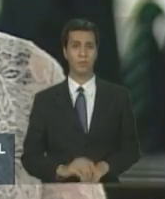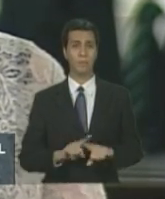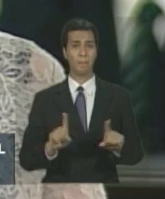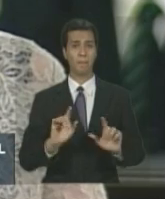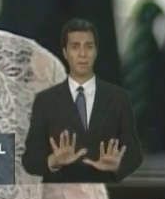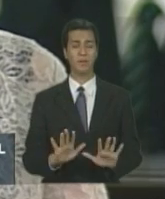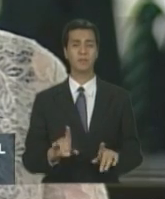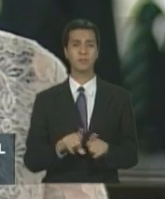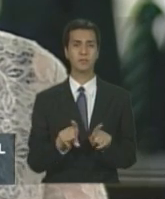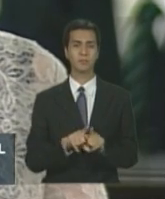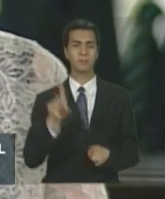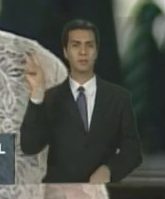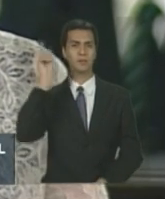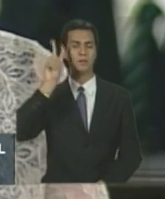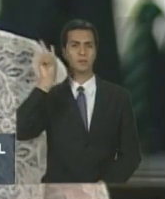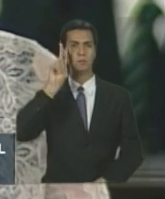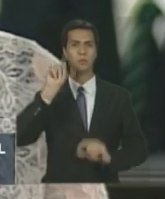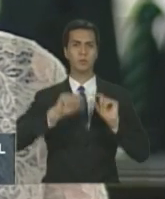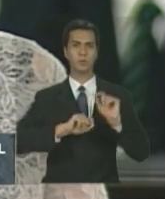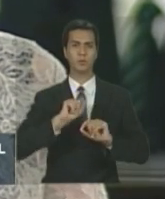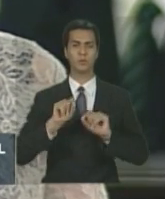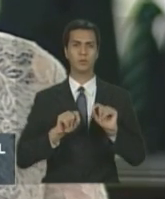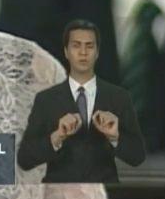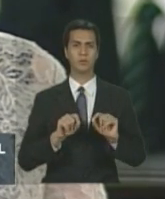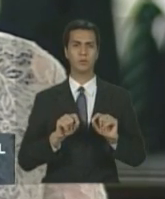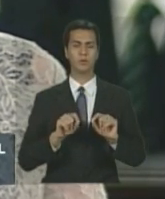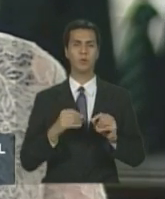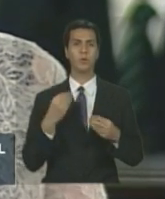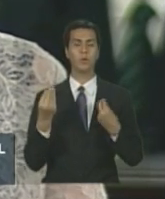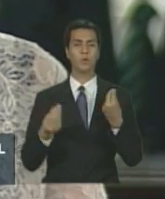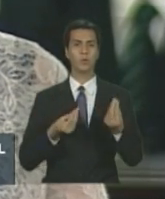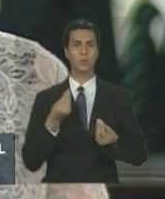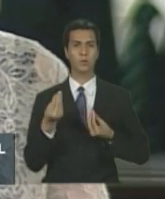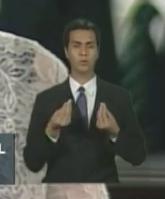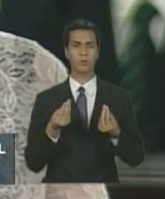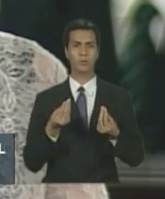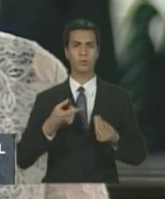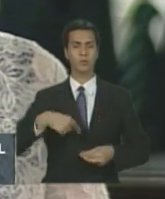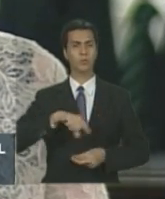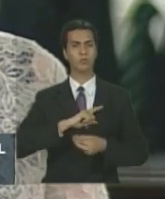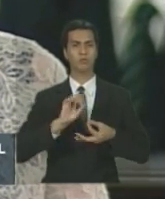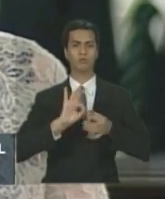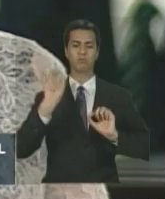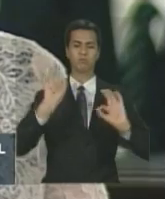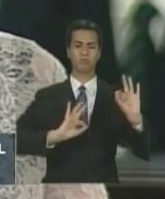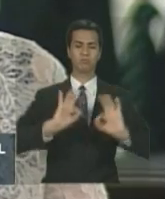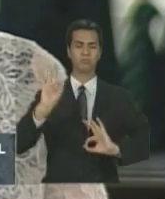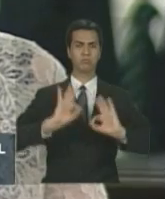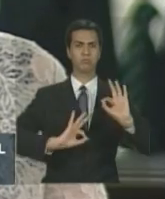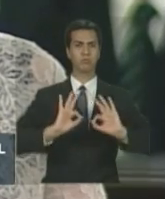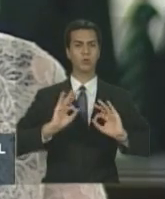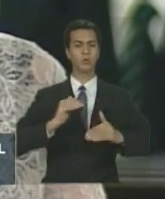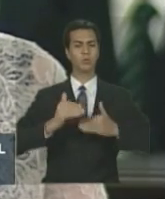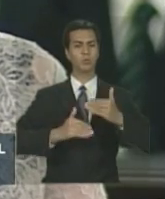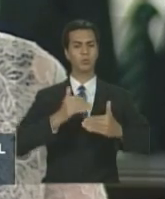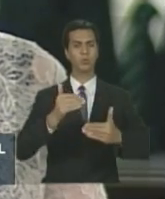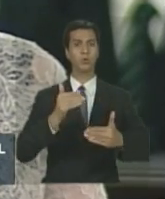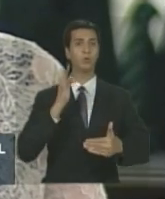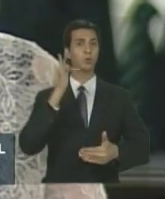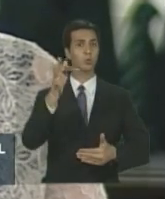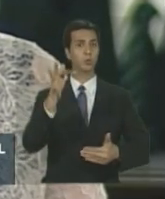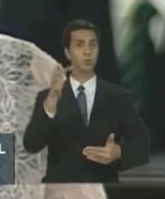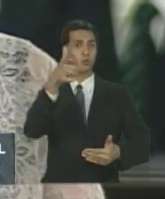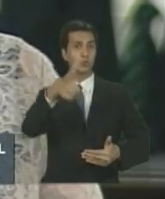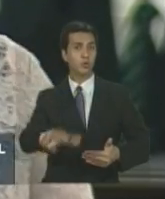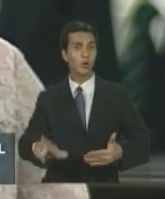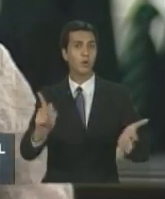lembrar é, de uma certa forma, construir os mecanismos para que jamais aconteça